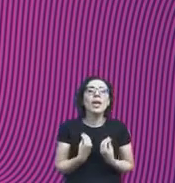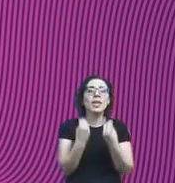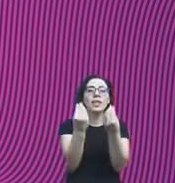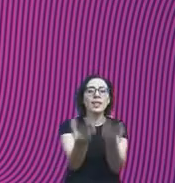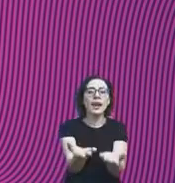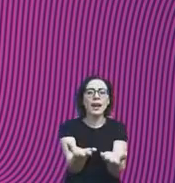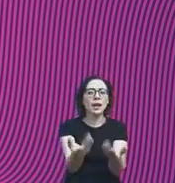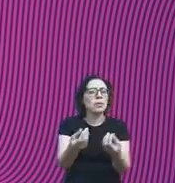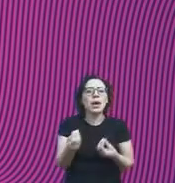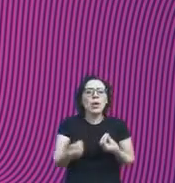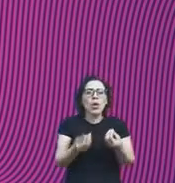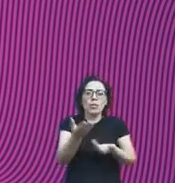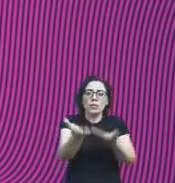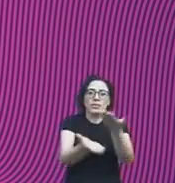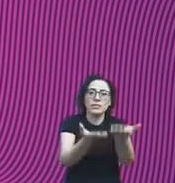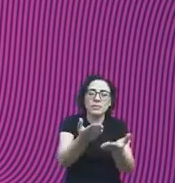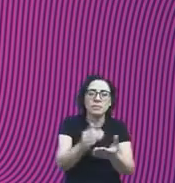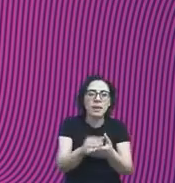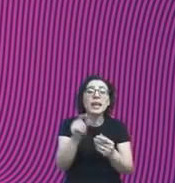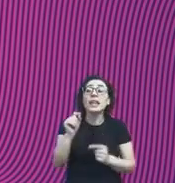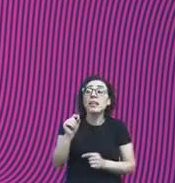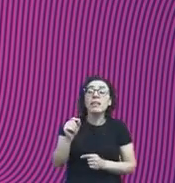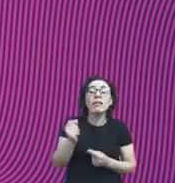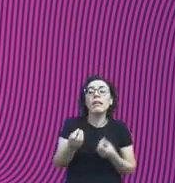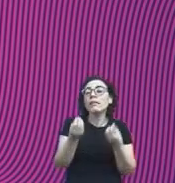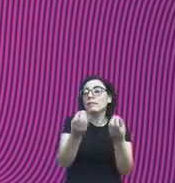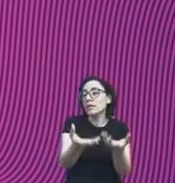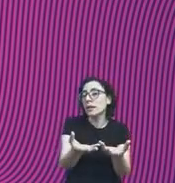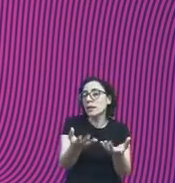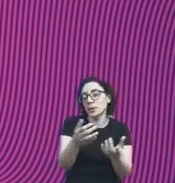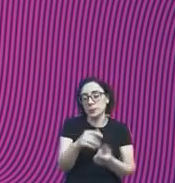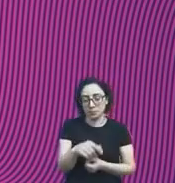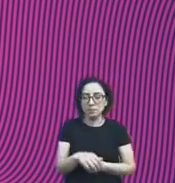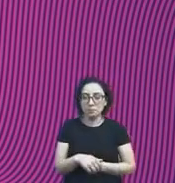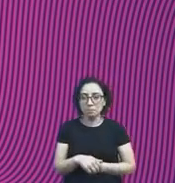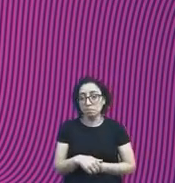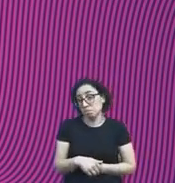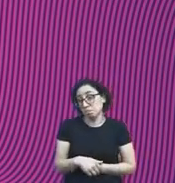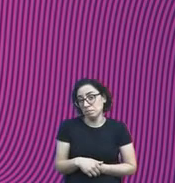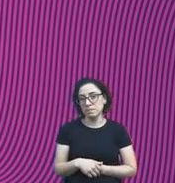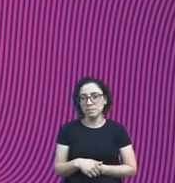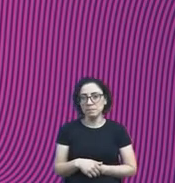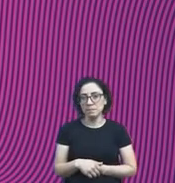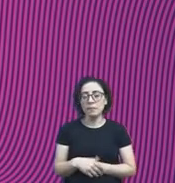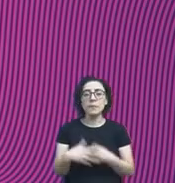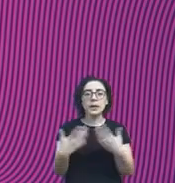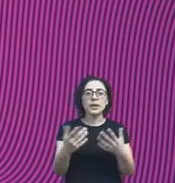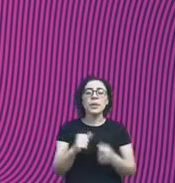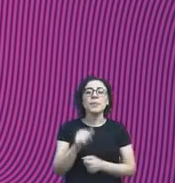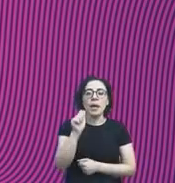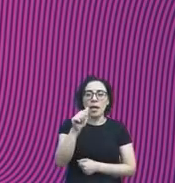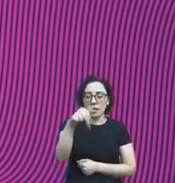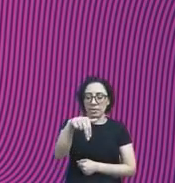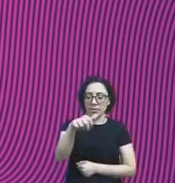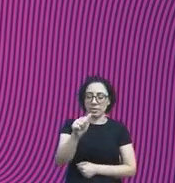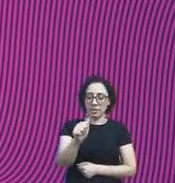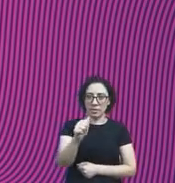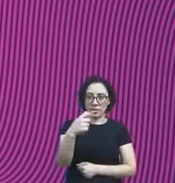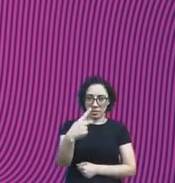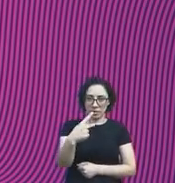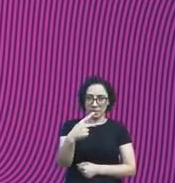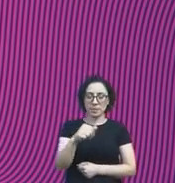ANAP tomou a iniciativa de lançar publicamente